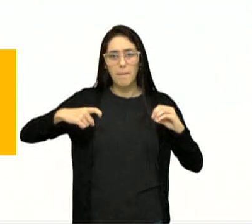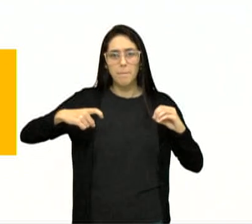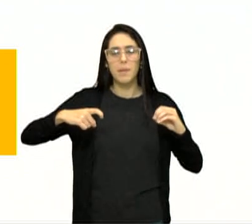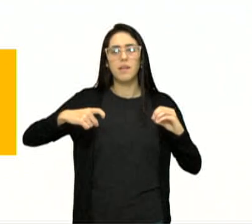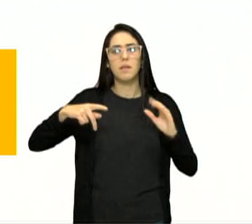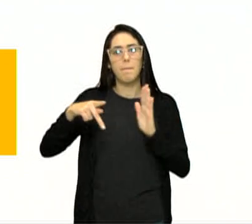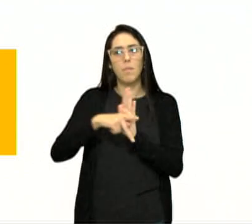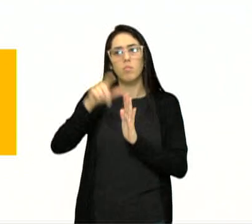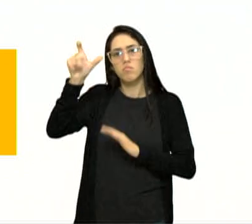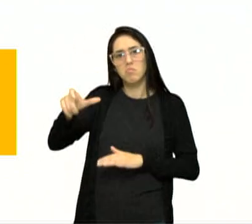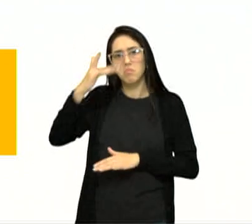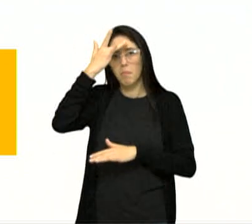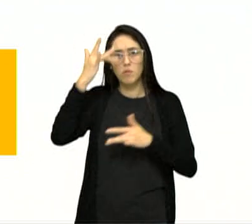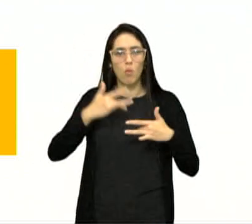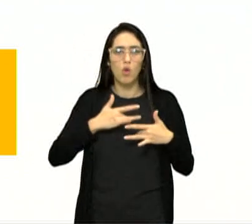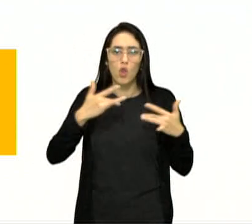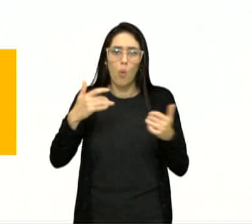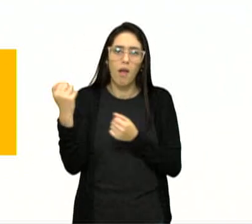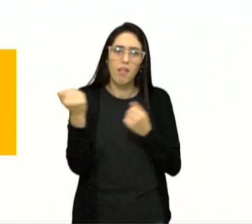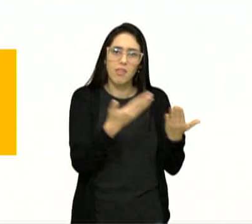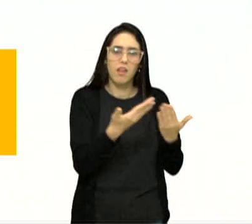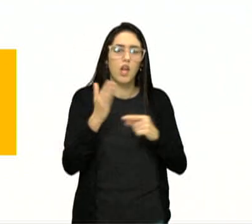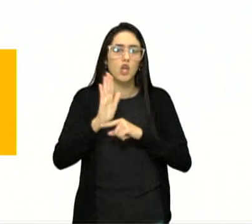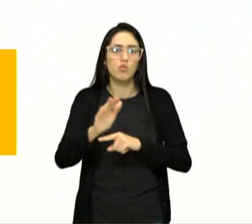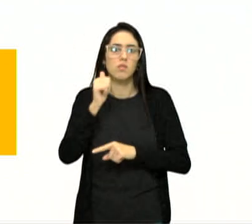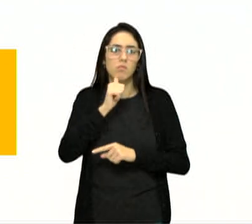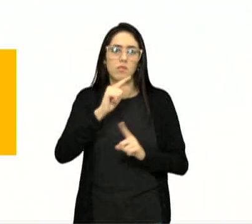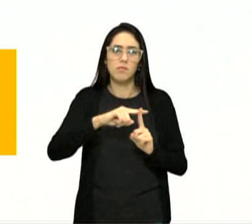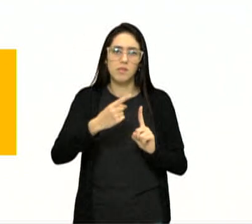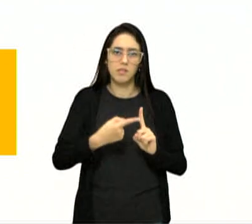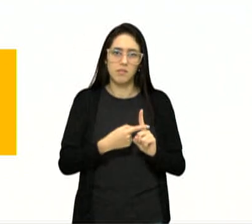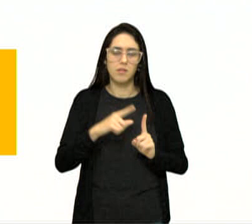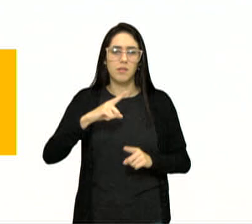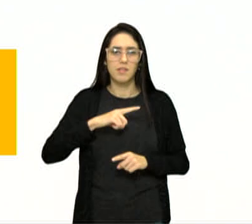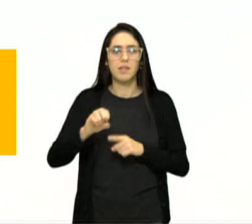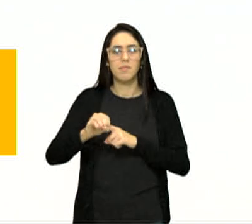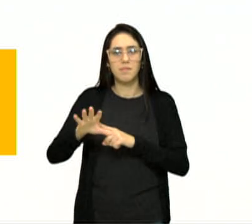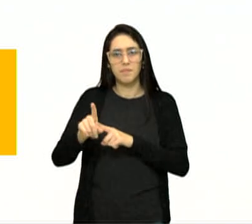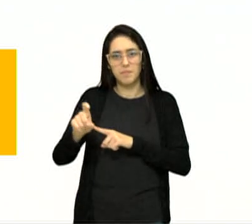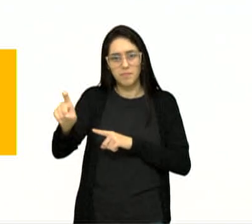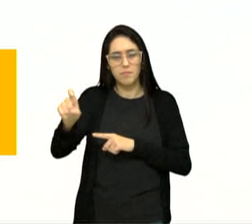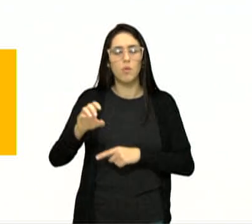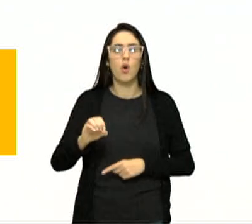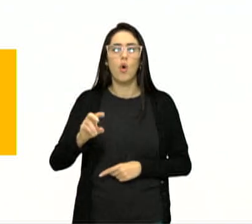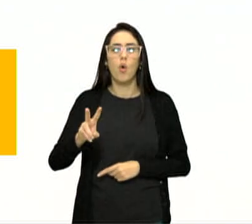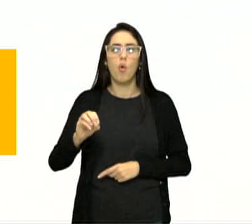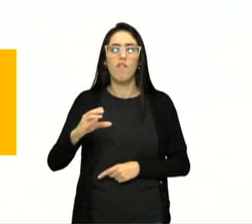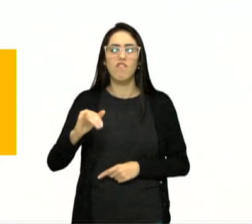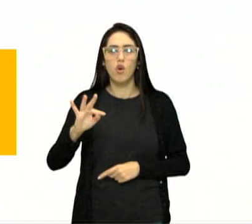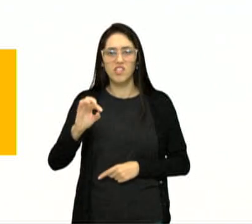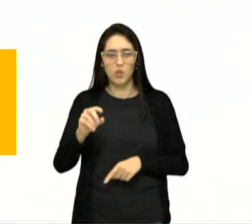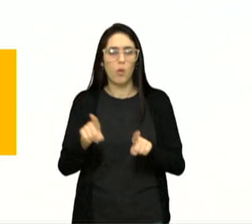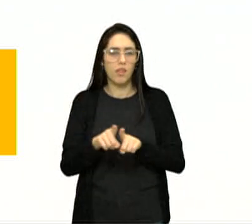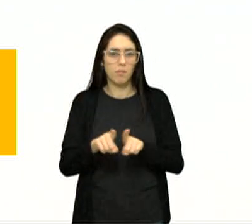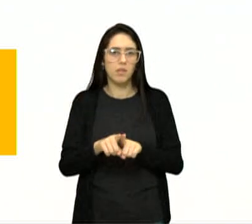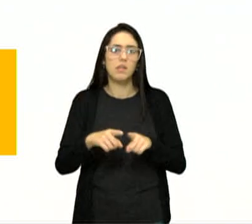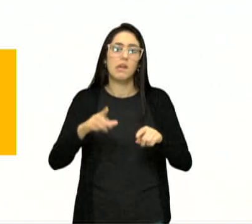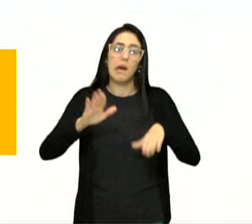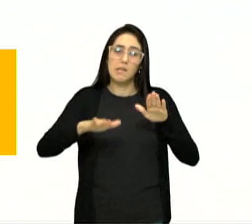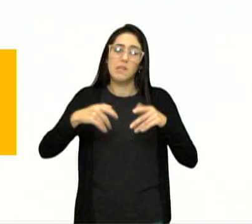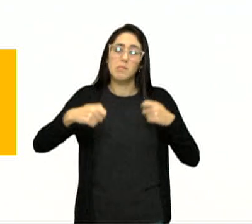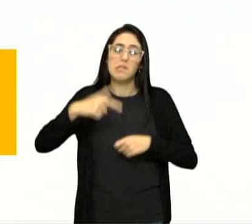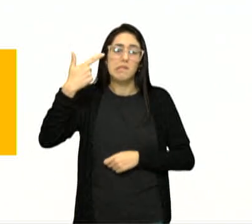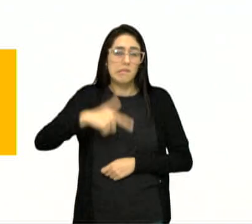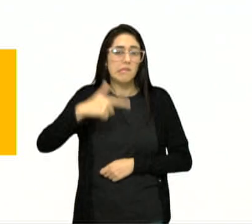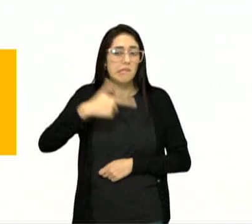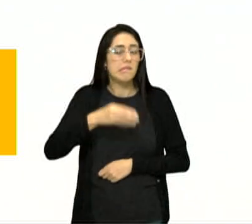pelos doadores, apenas com o ovócito e apenas com o espermatozoide. Lembrando que precisam várias tentativas, muitas vezes, para que